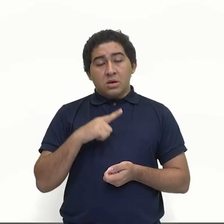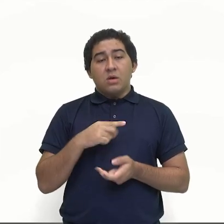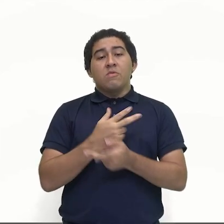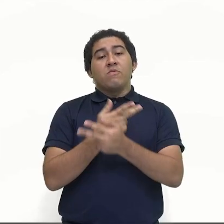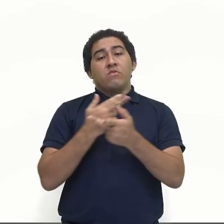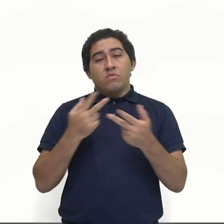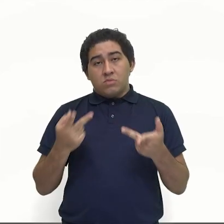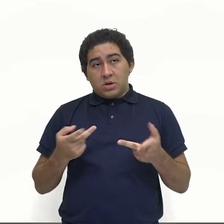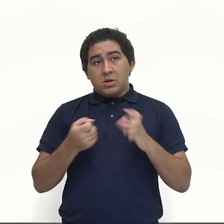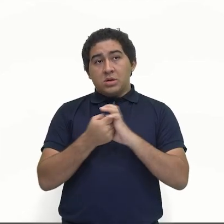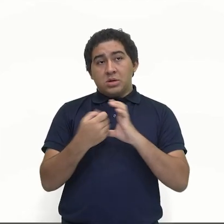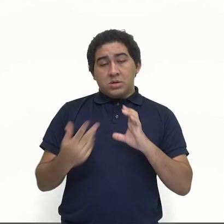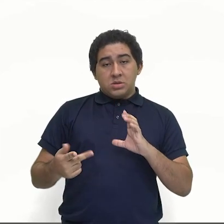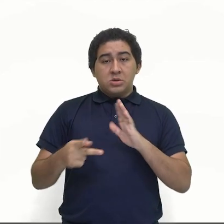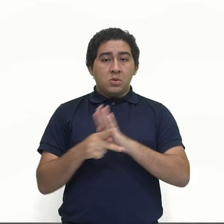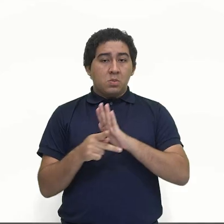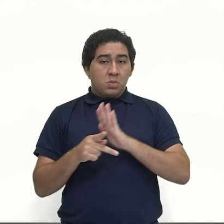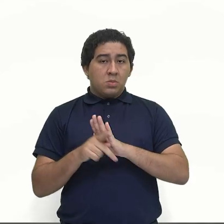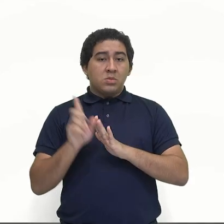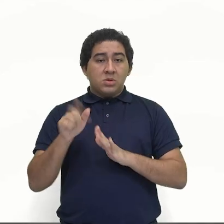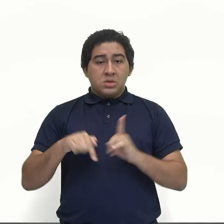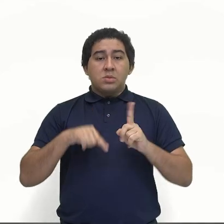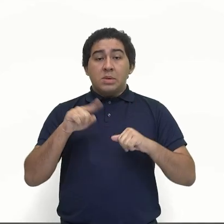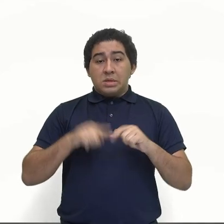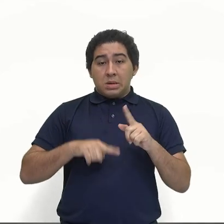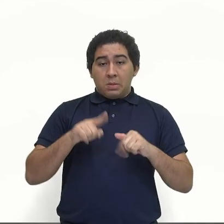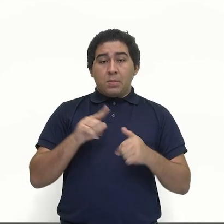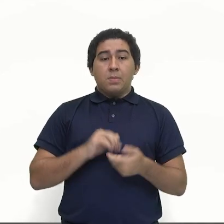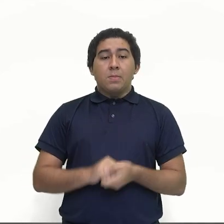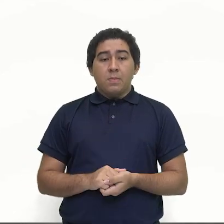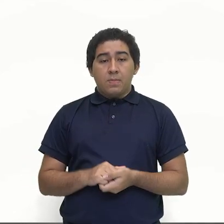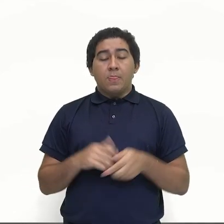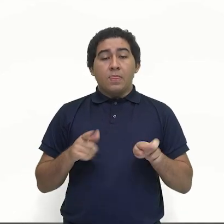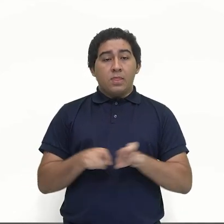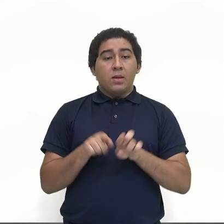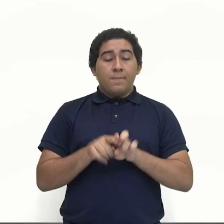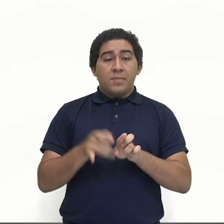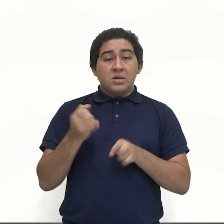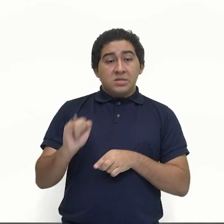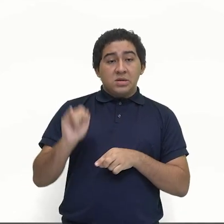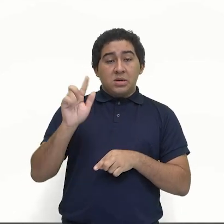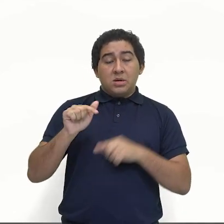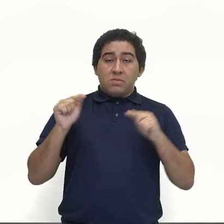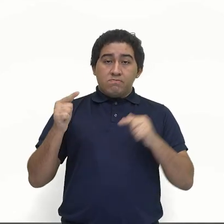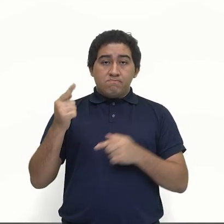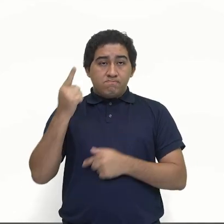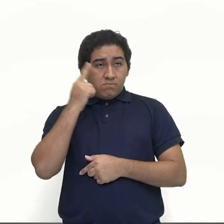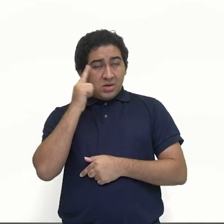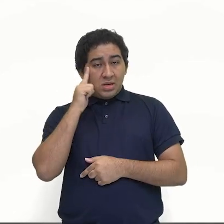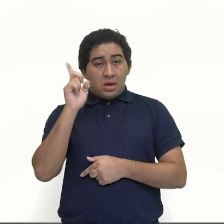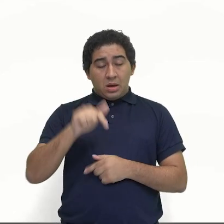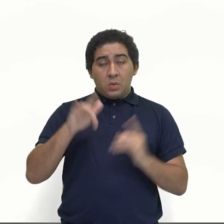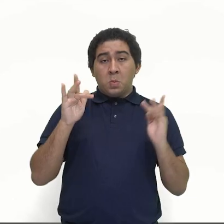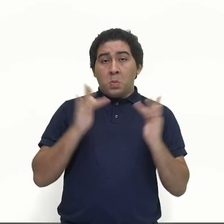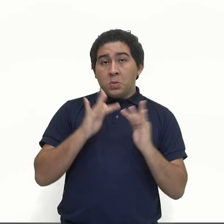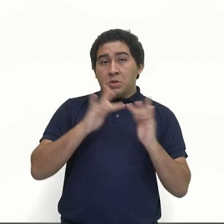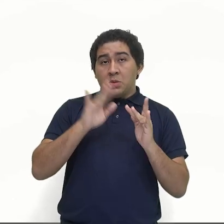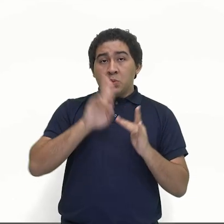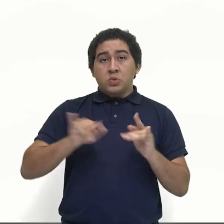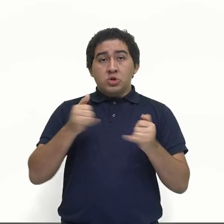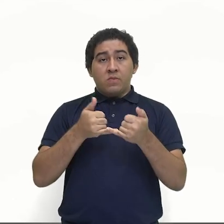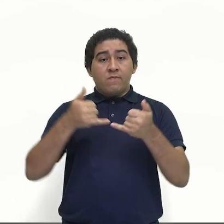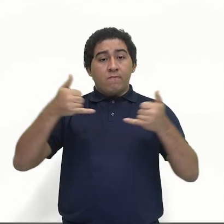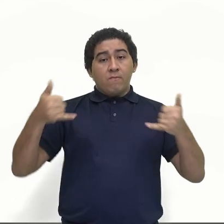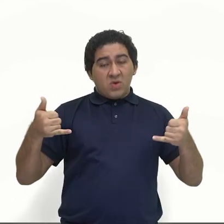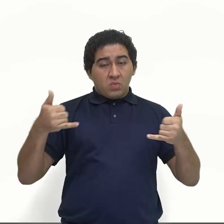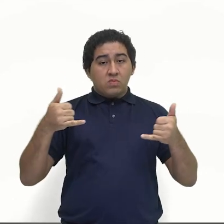um gerador. E quando ele diz que são conectados por meio de esses aqui, ó, são